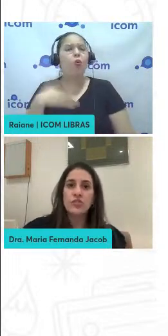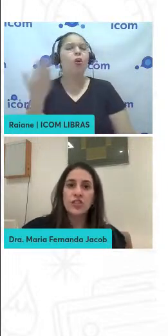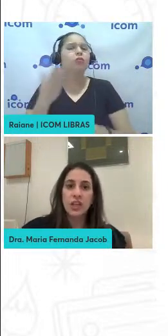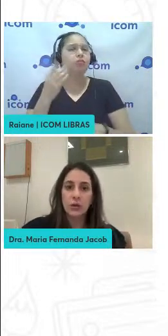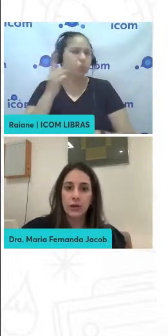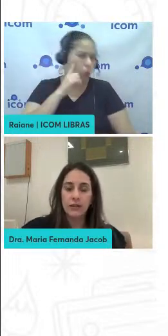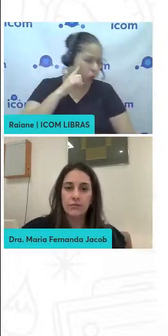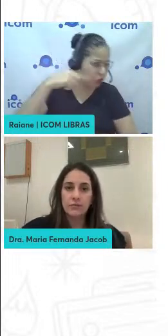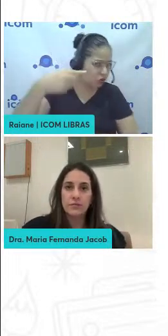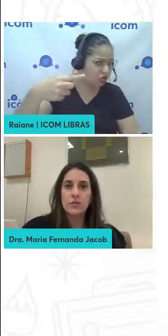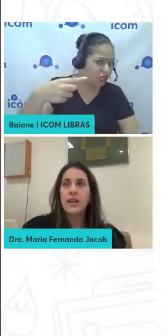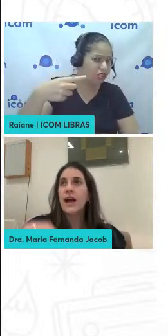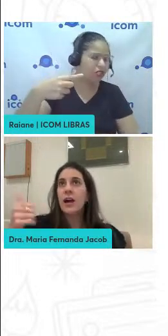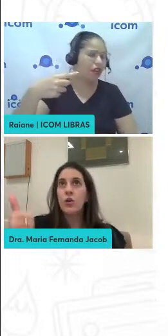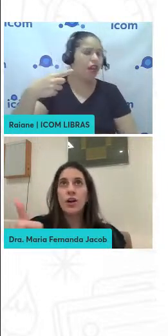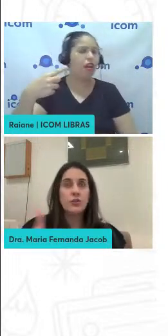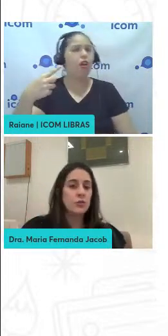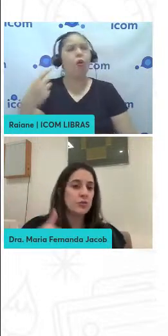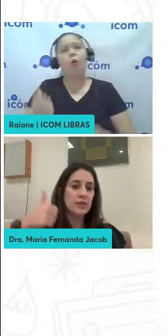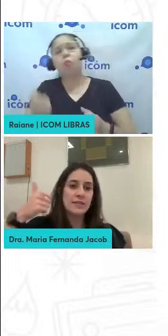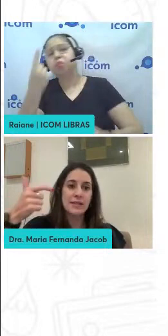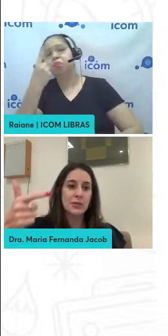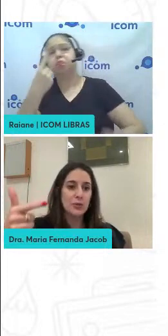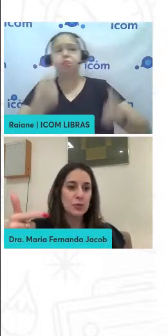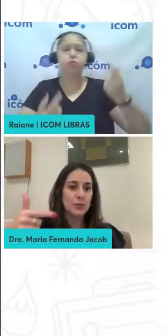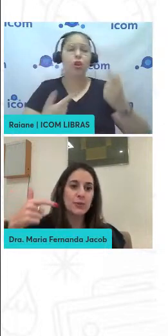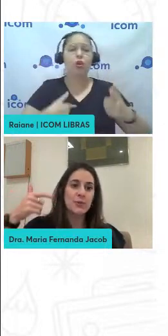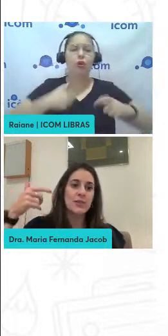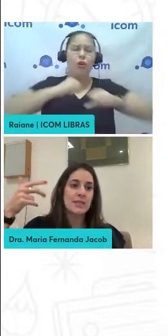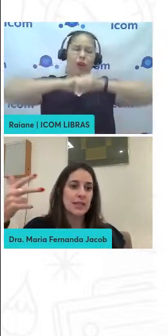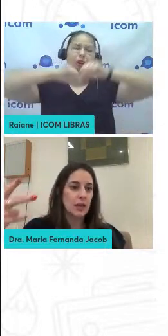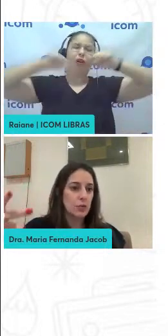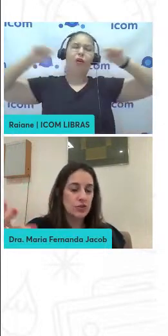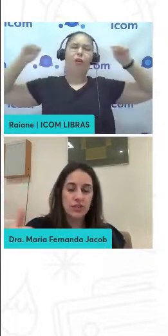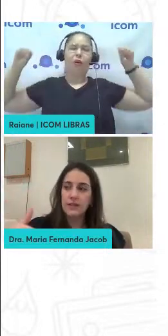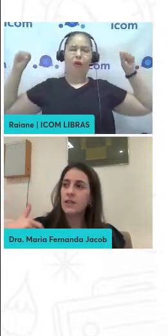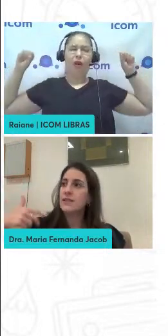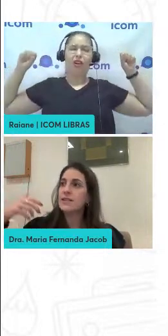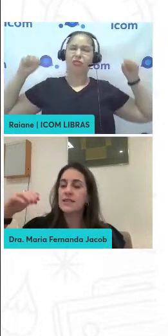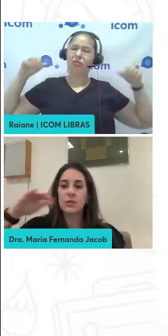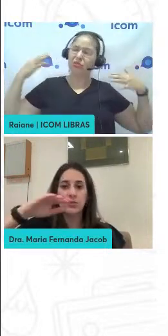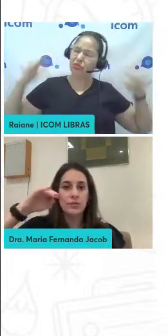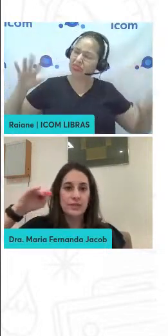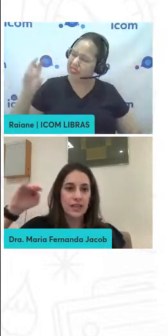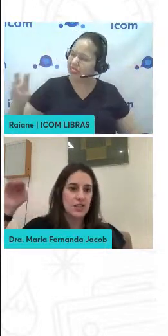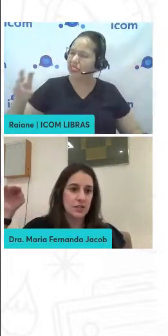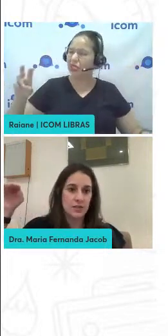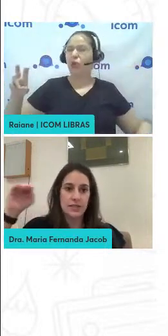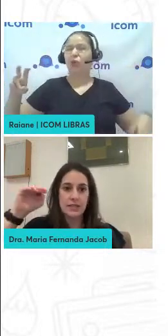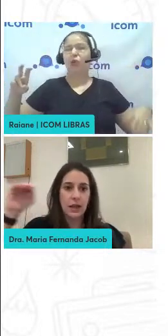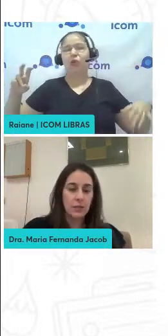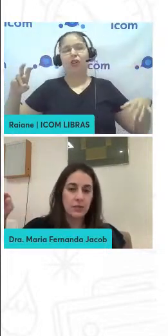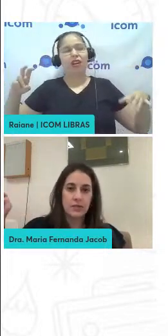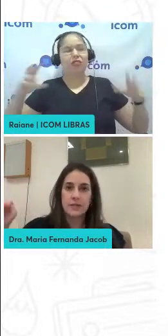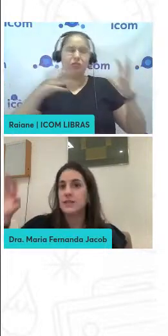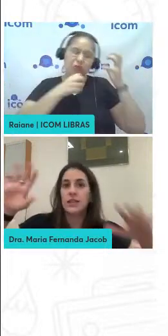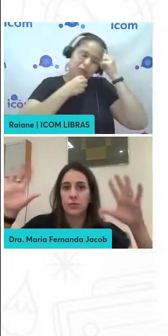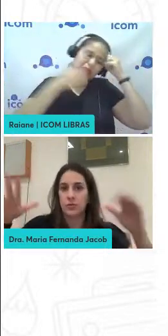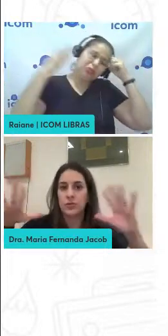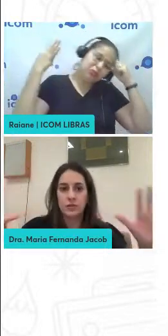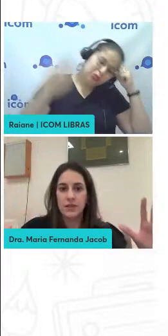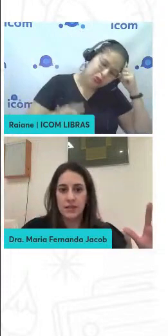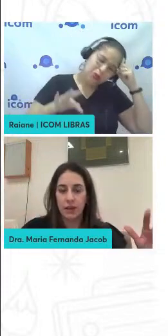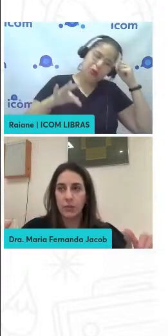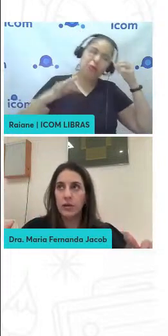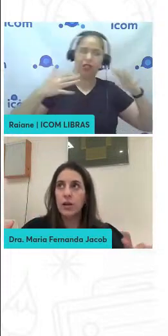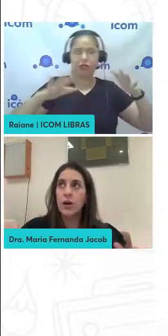dor contínua? Acordo com dor 5, durmo com dor 5, o dia inteiro é 5, não sai disso, é sempre dor 5.